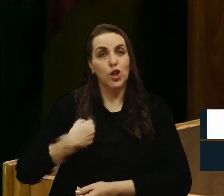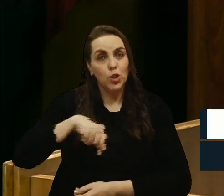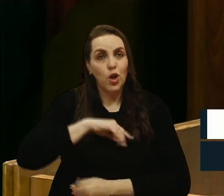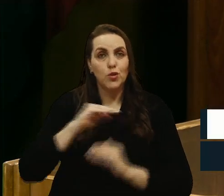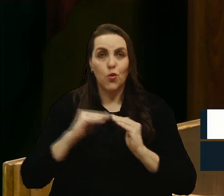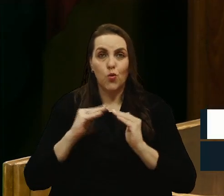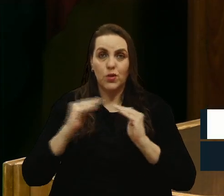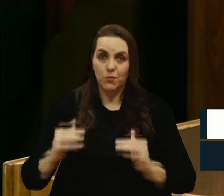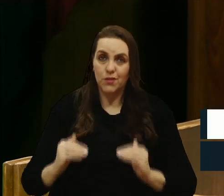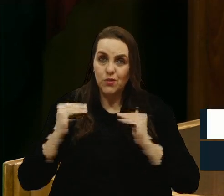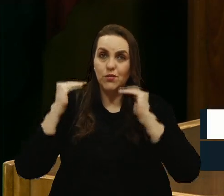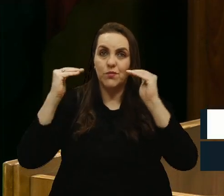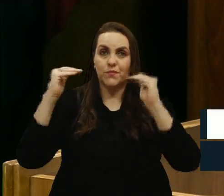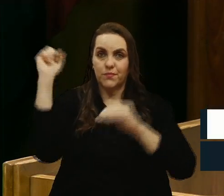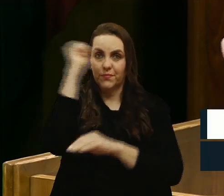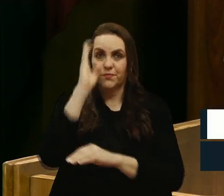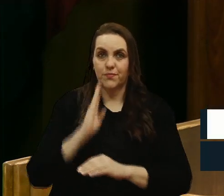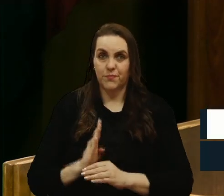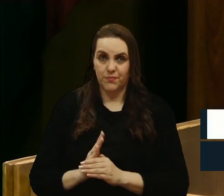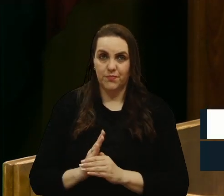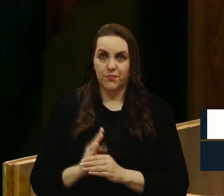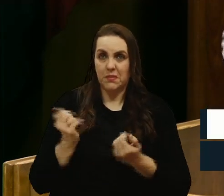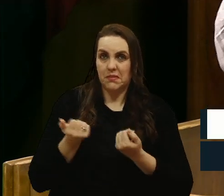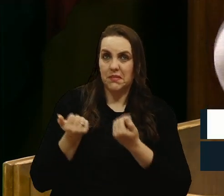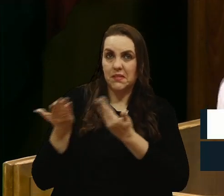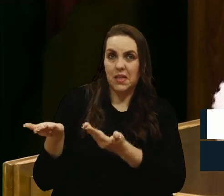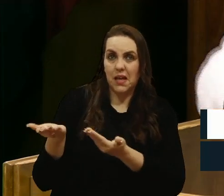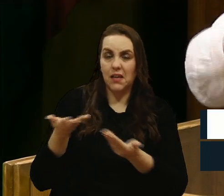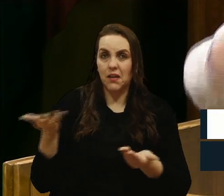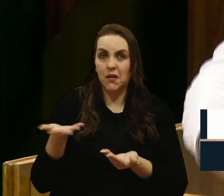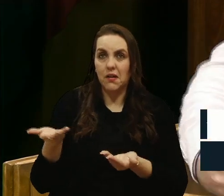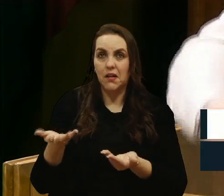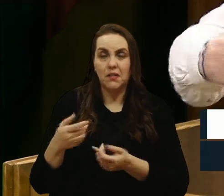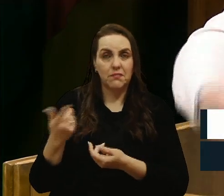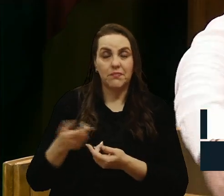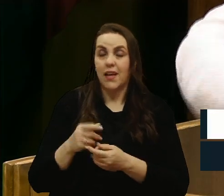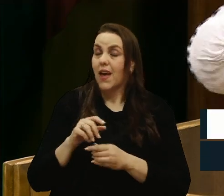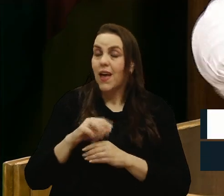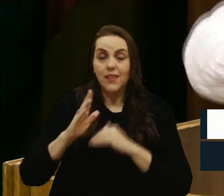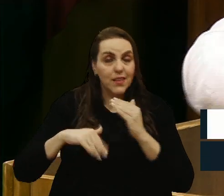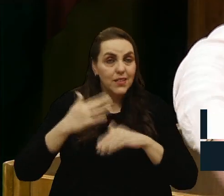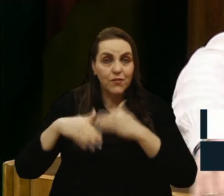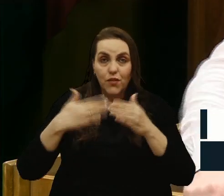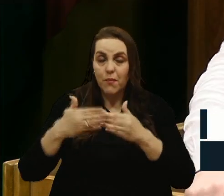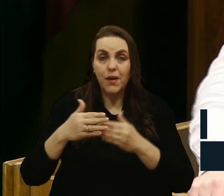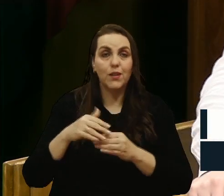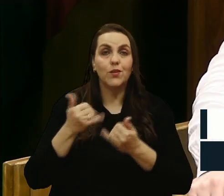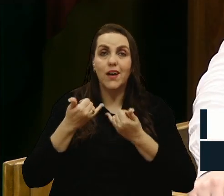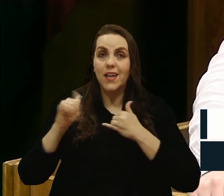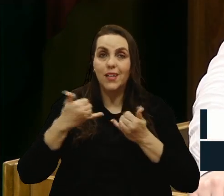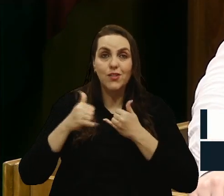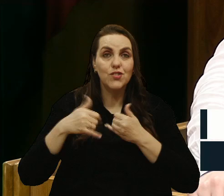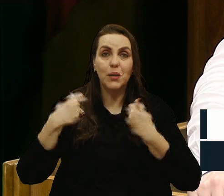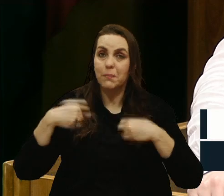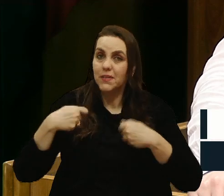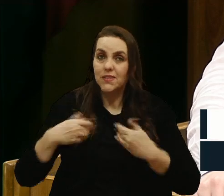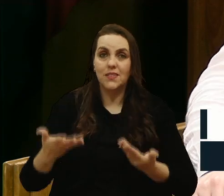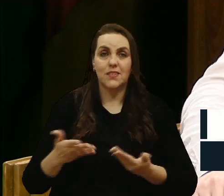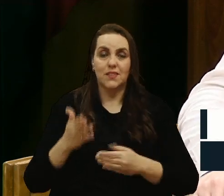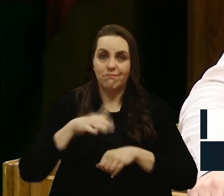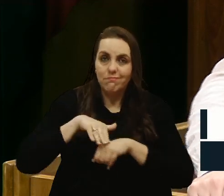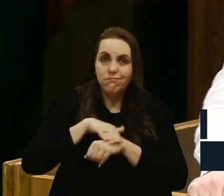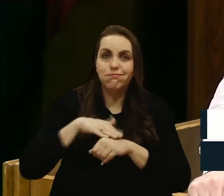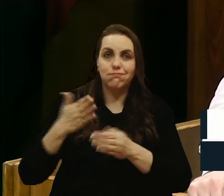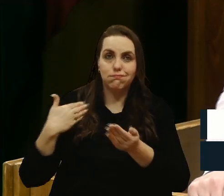E passar a soberania nacional necessariamente trata de desenvolvimento de soberania energética.